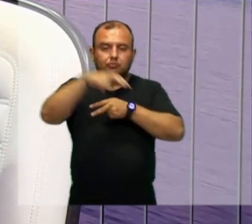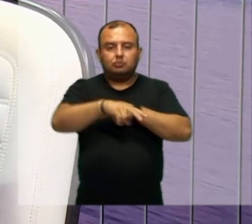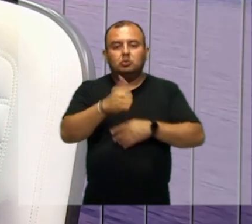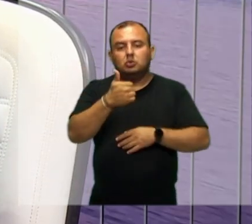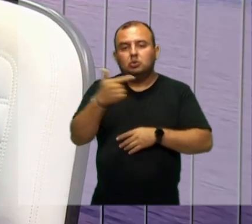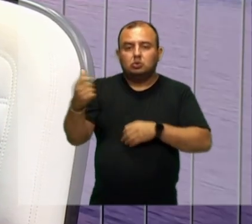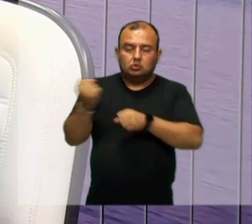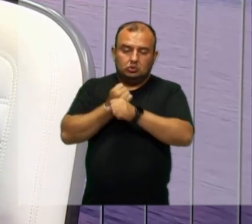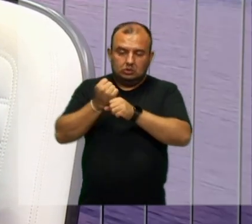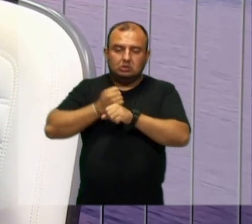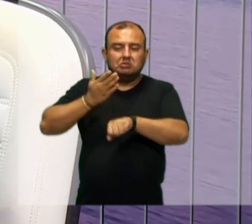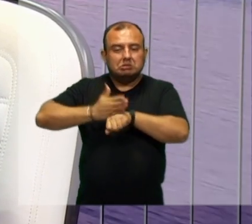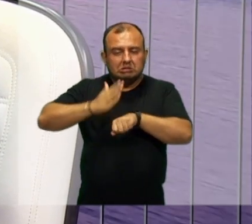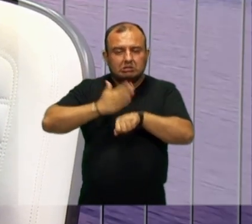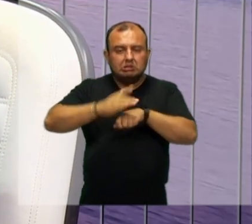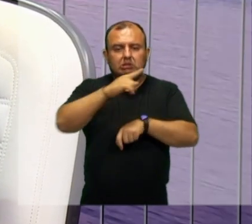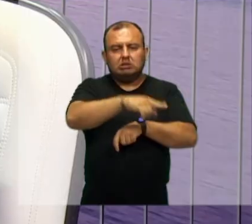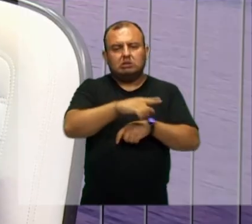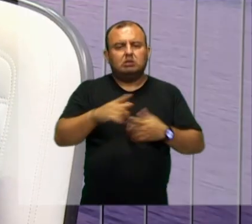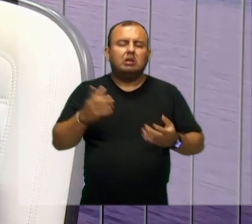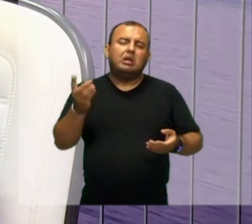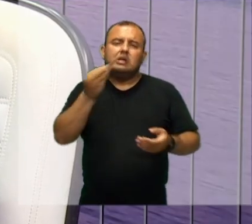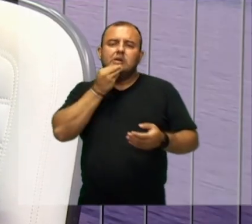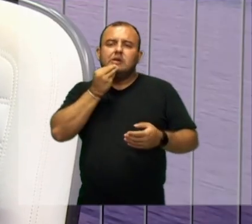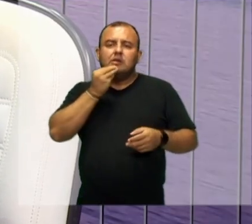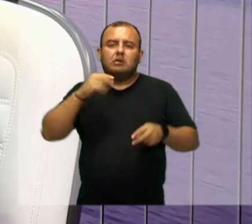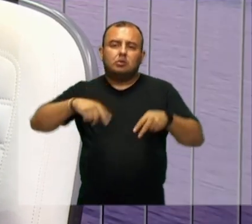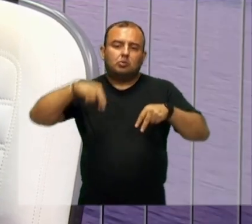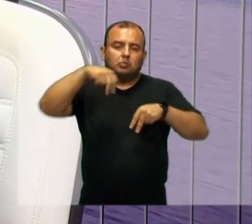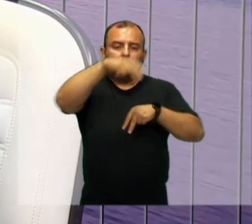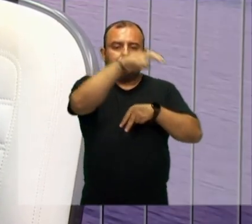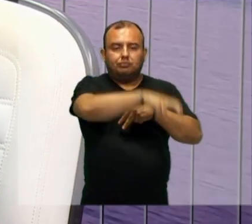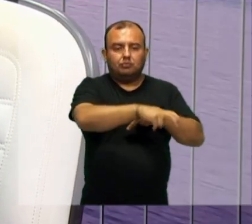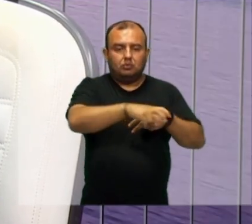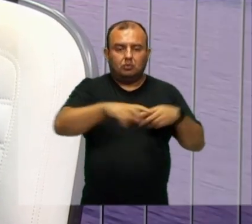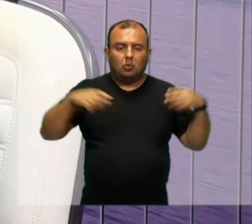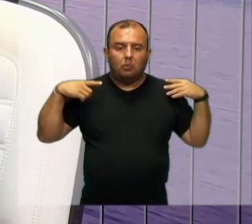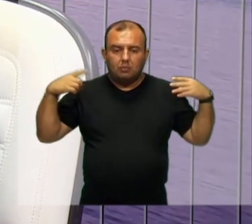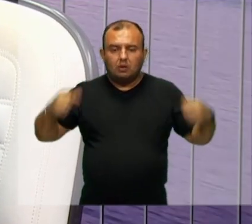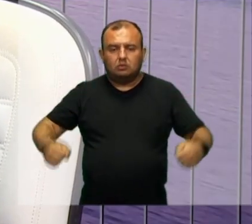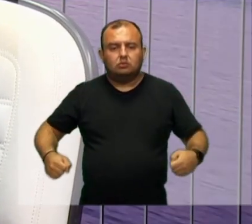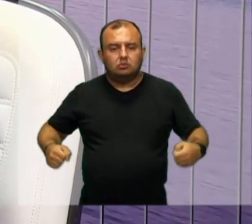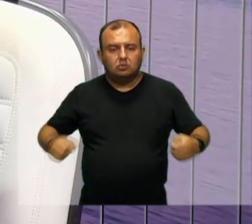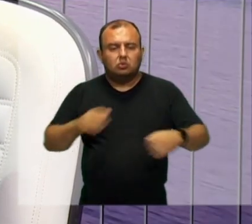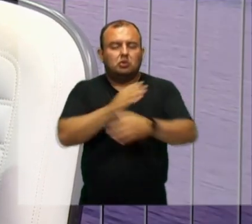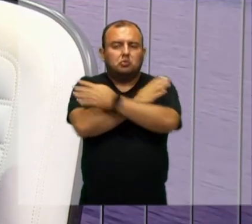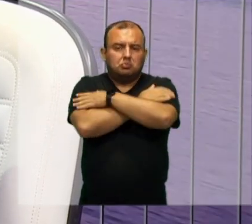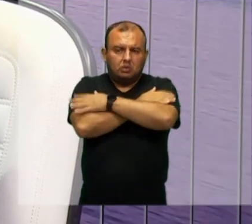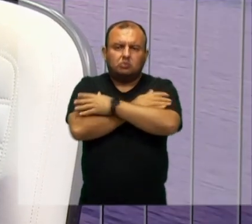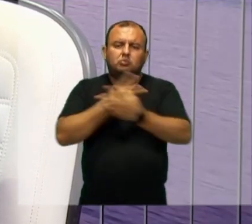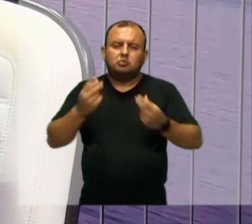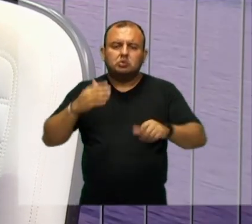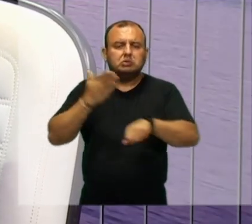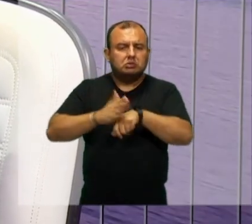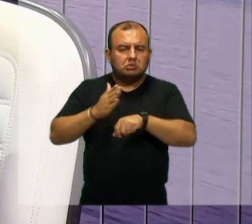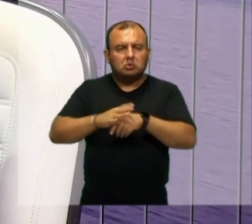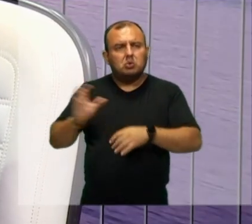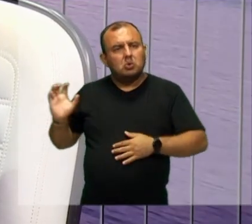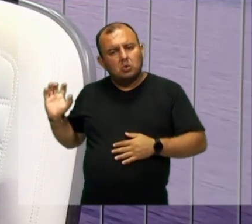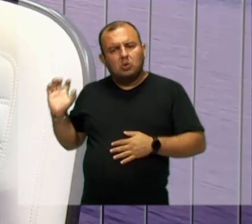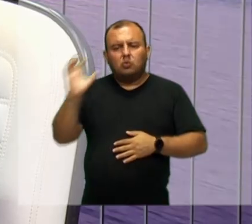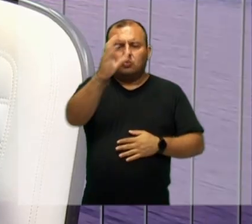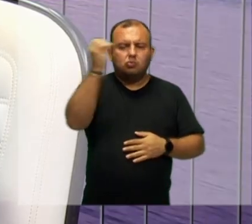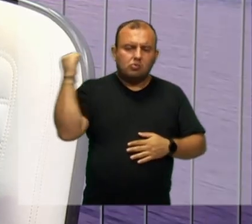12 anos de esporte de alto rendimento. Flávia, mas salto em altura usa a perna, mas eu usava muito o braço, para muita coisa. Para treinamento de arremesso,